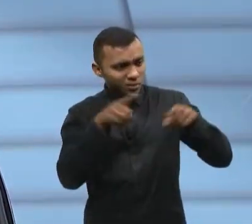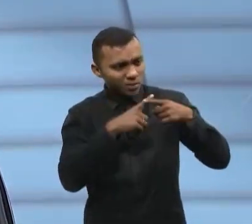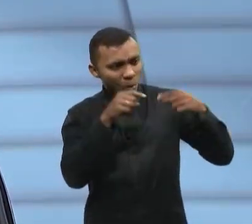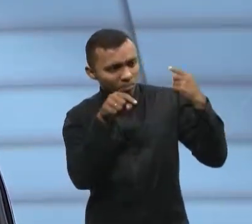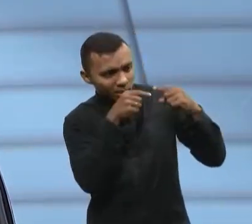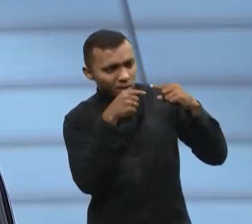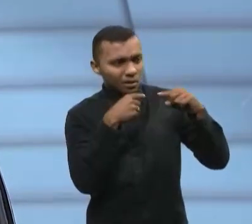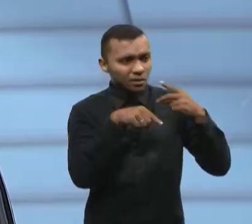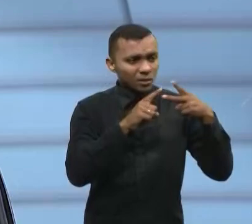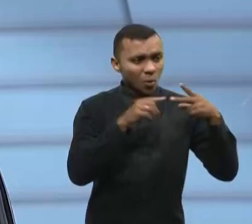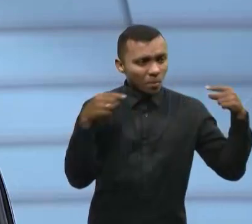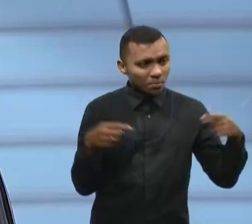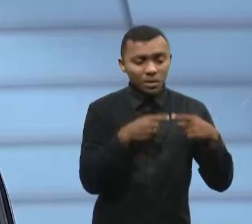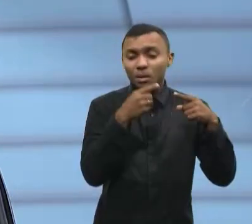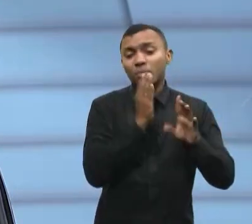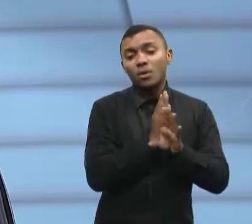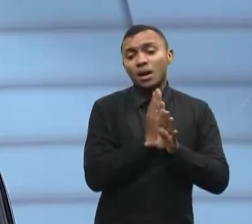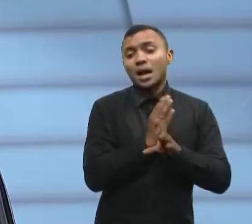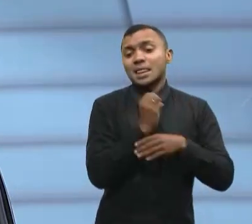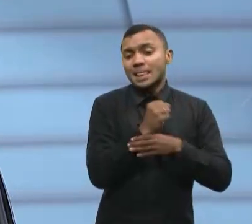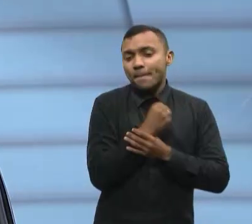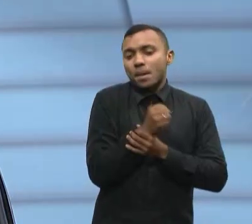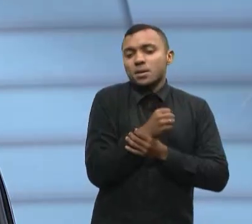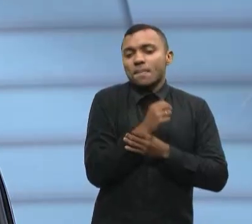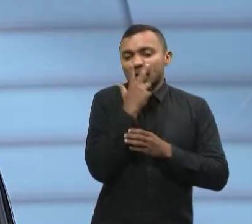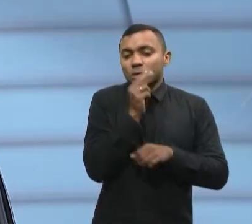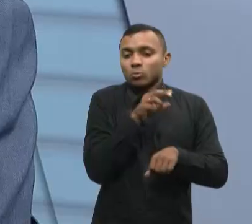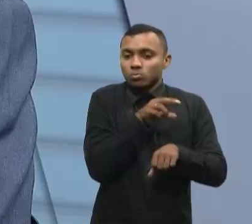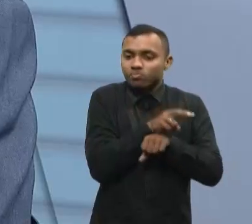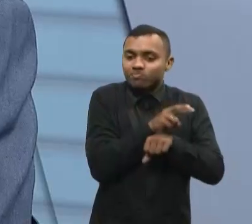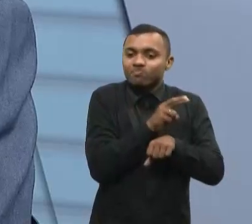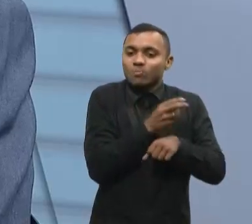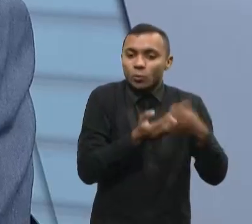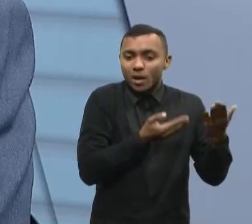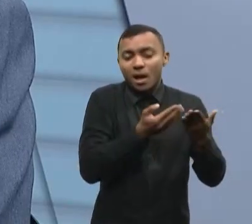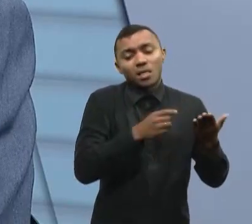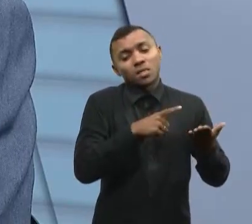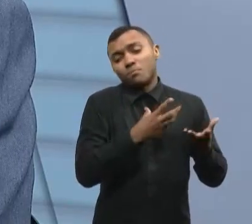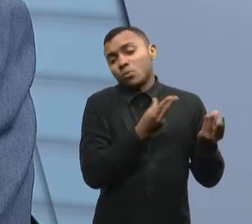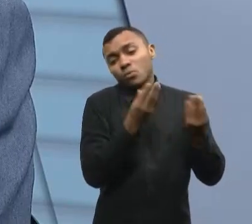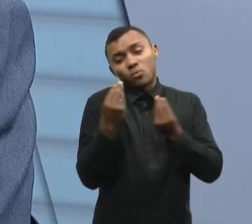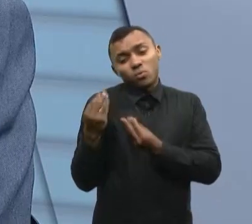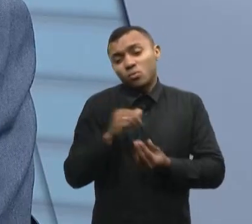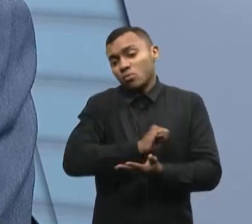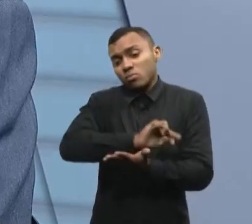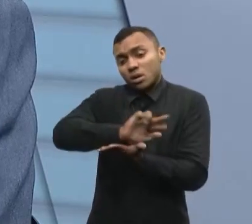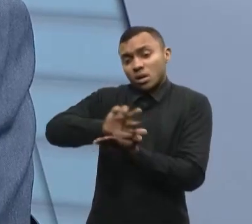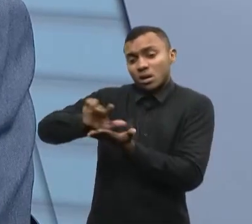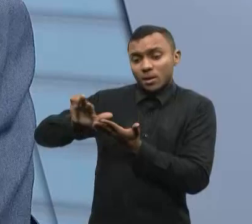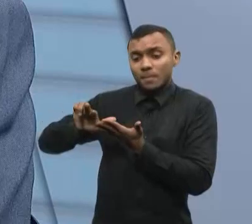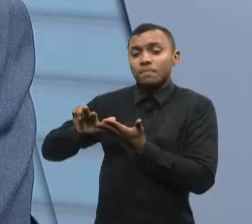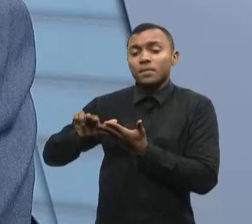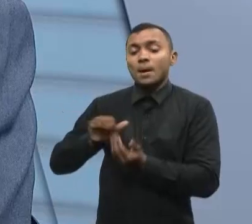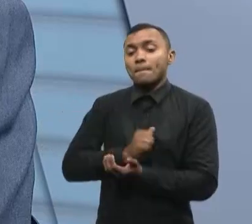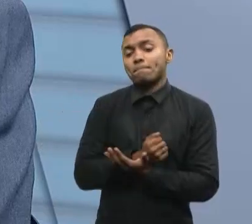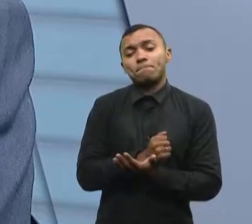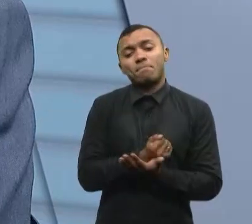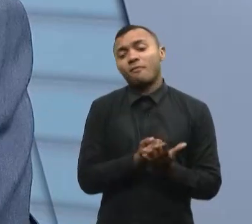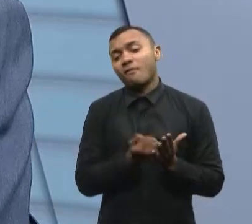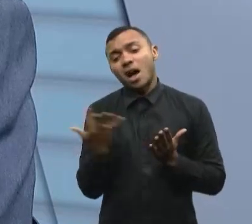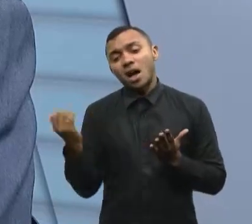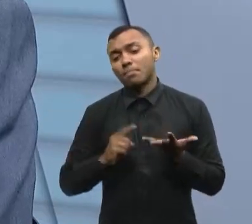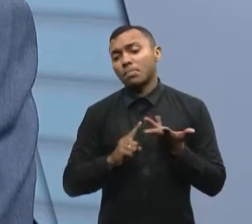são muitas terapias. Né? E juntamente com isso, o próprio crescimento da escolar dela, né? Quer dizer, ela tem que